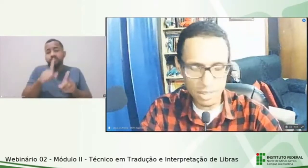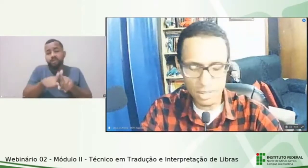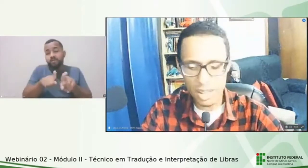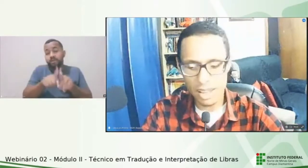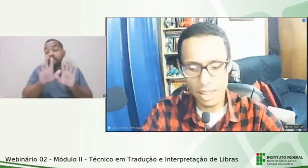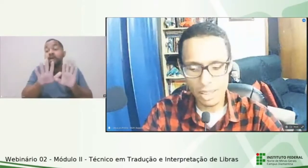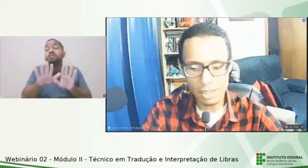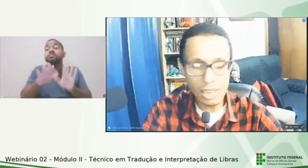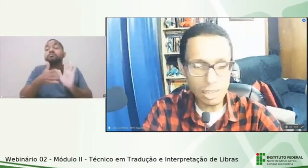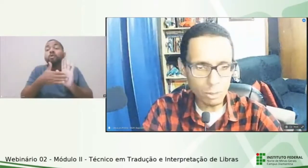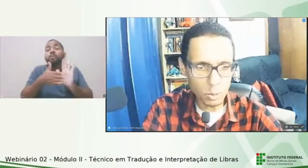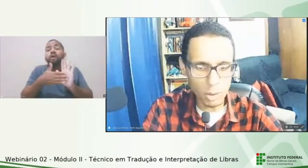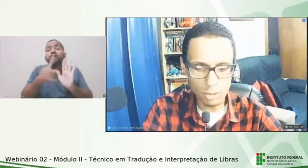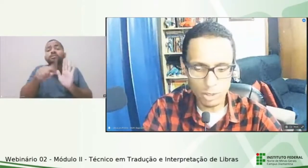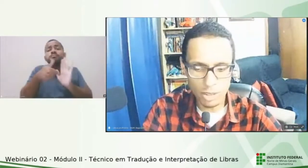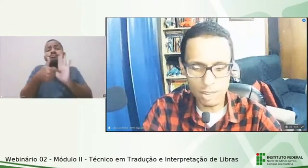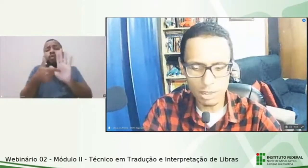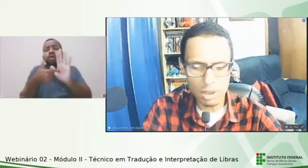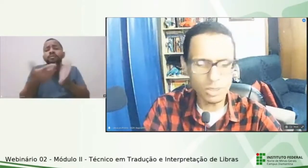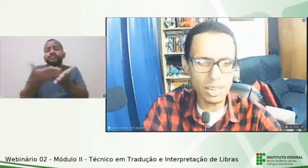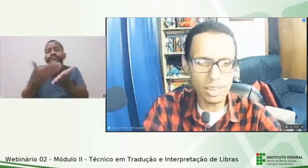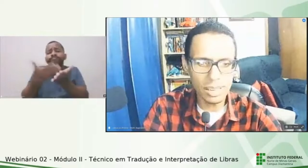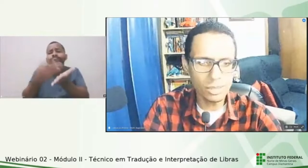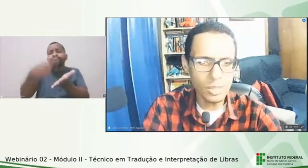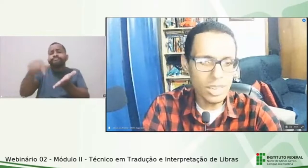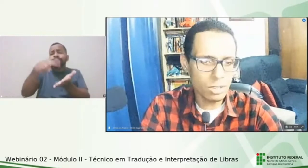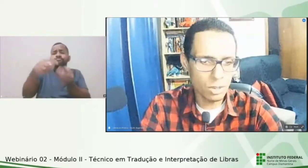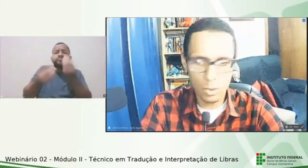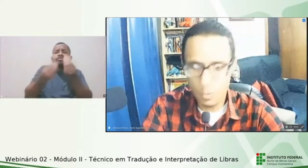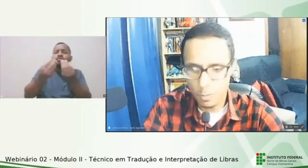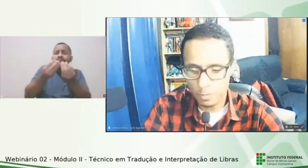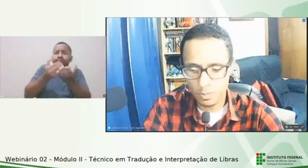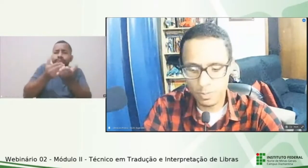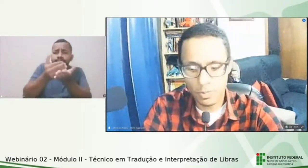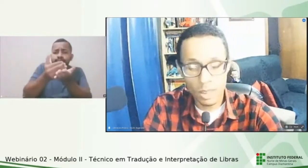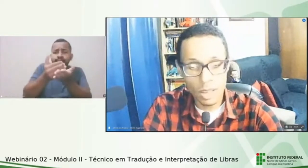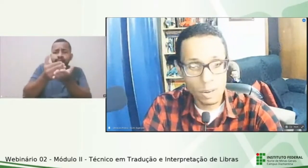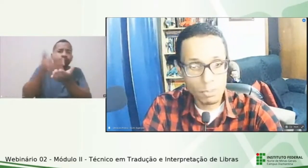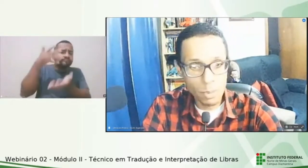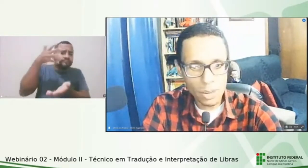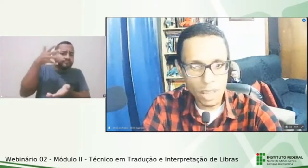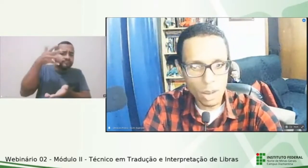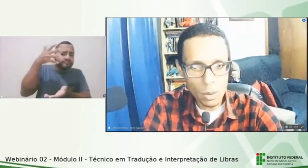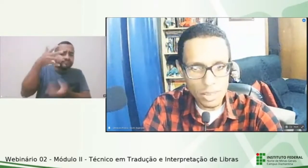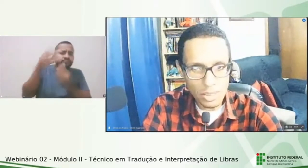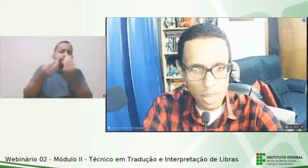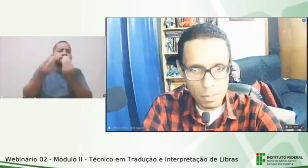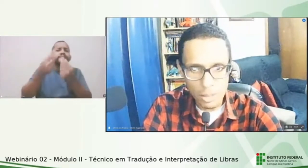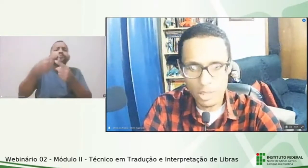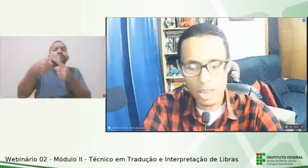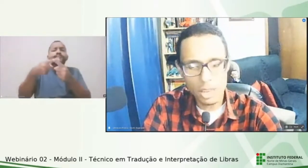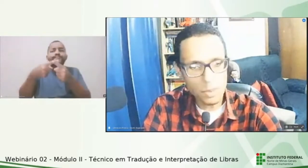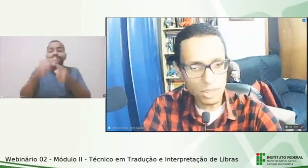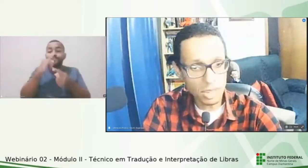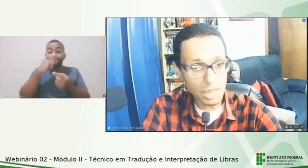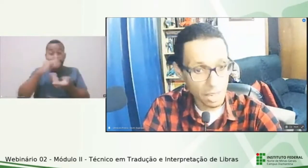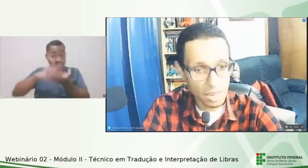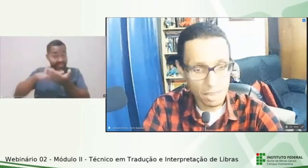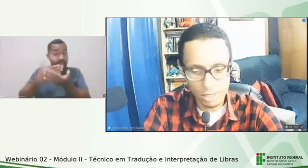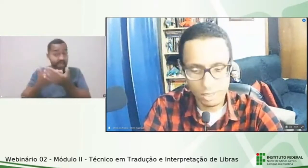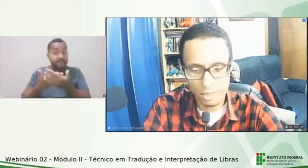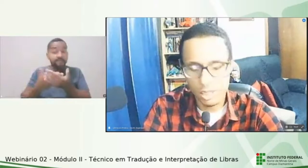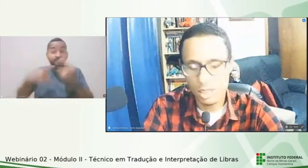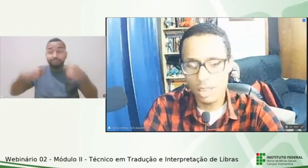de apresentar livros para vocês logo no início? Porque o intérprete, ele precisa